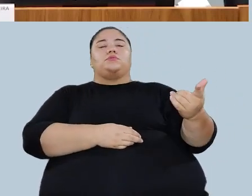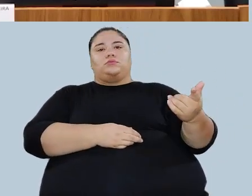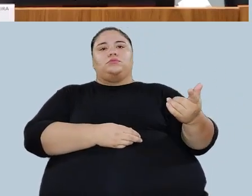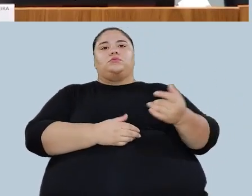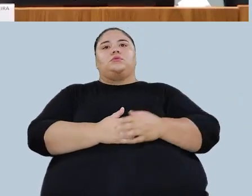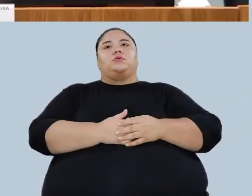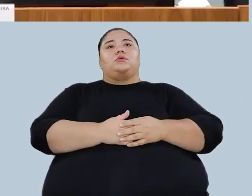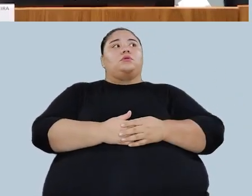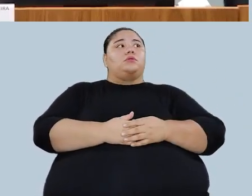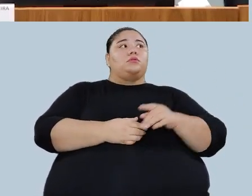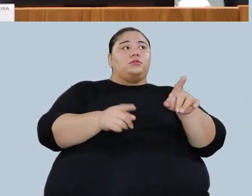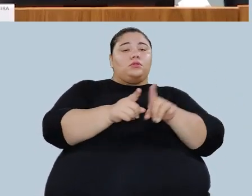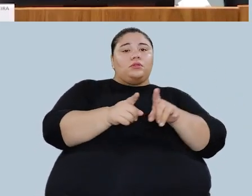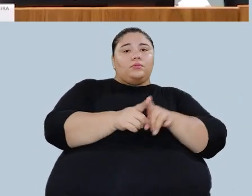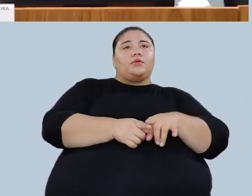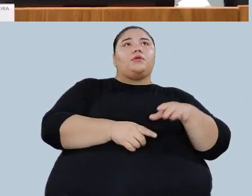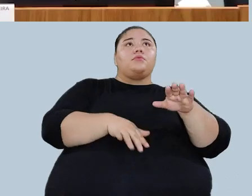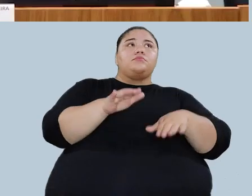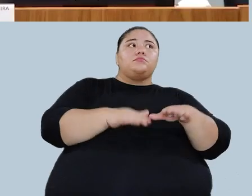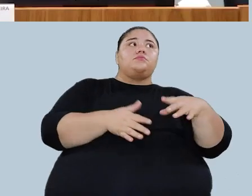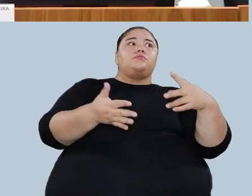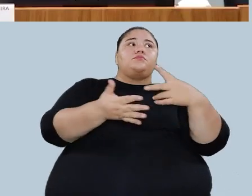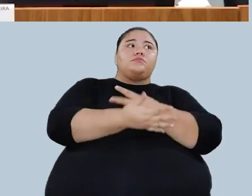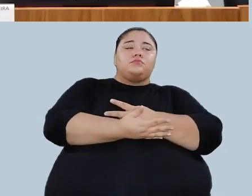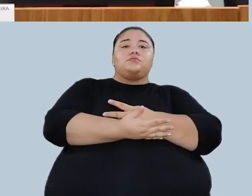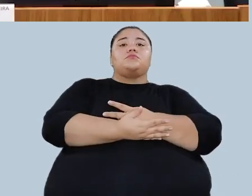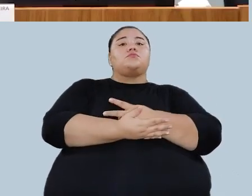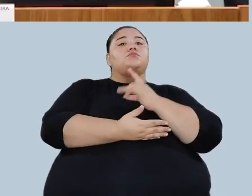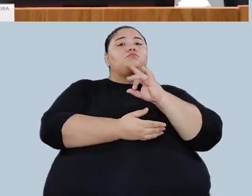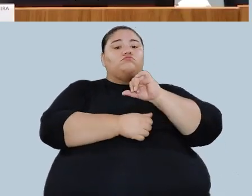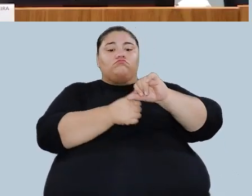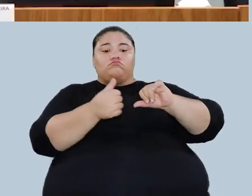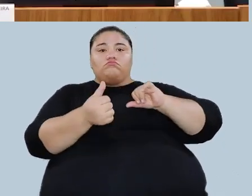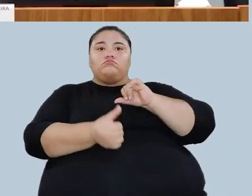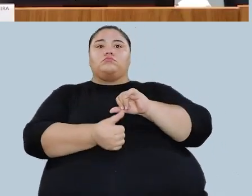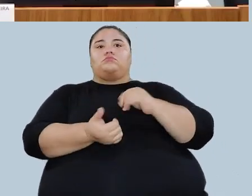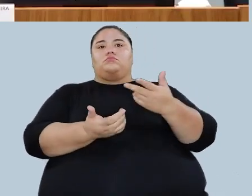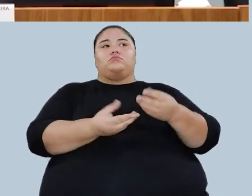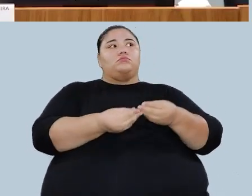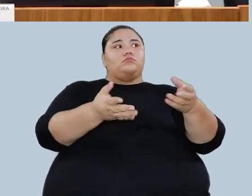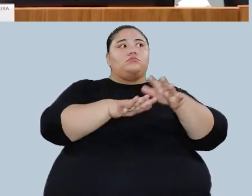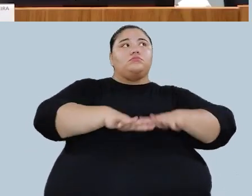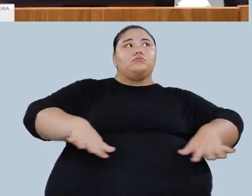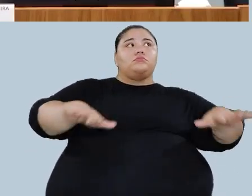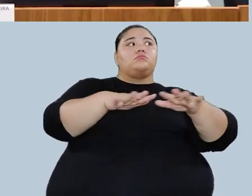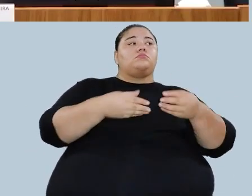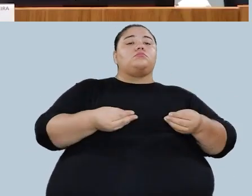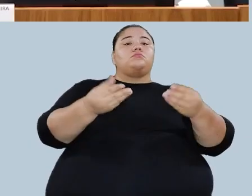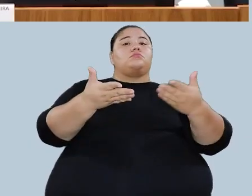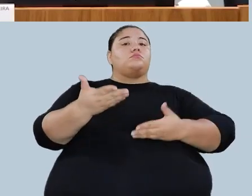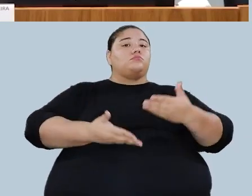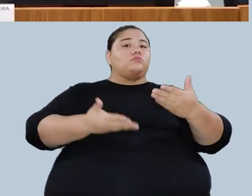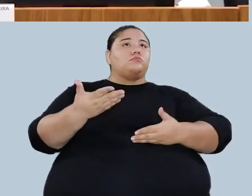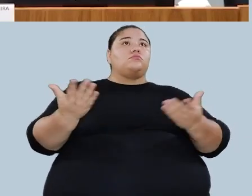a operação com aqueles bens elas passaram no mercado a ofertar um certo serviço, um